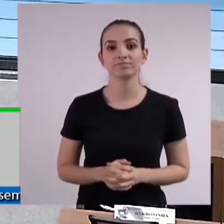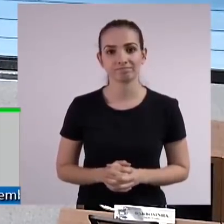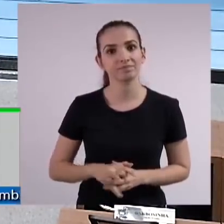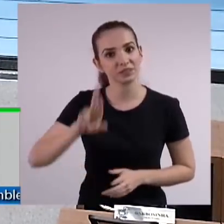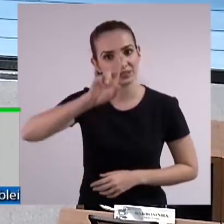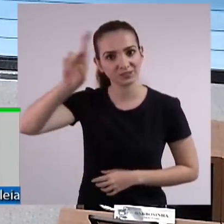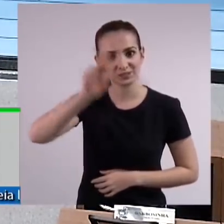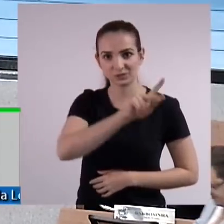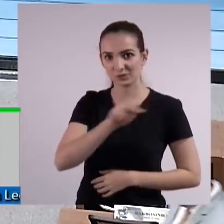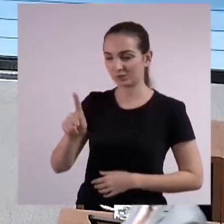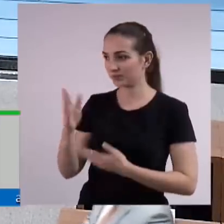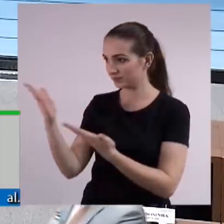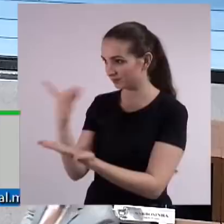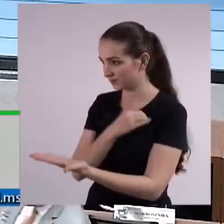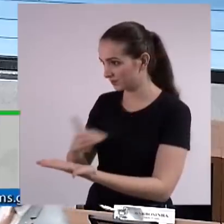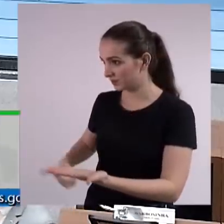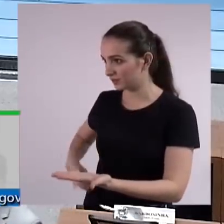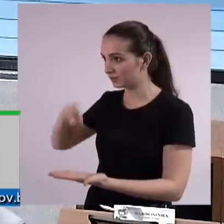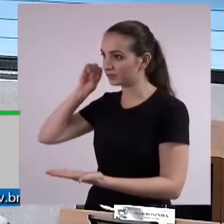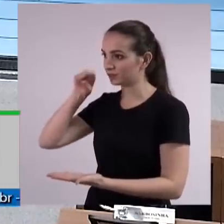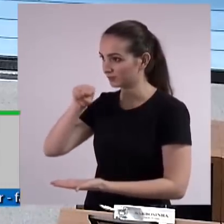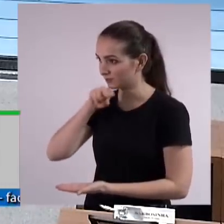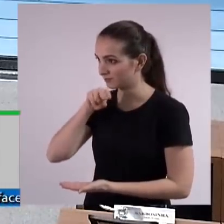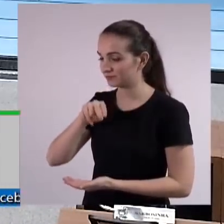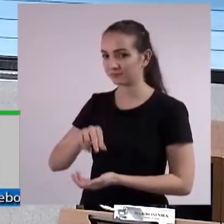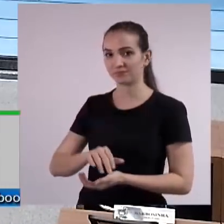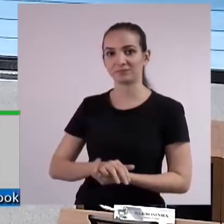Senhor presidente, deputado Onevan,